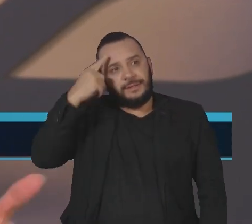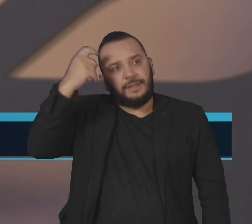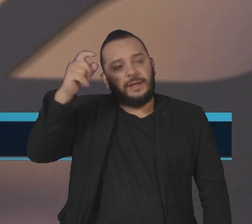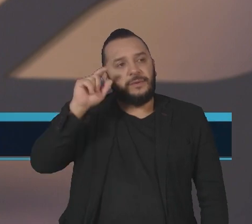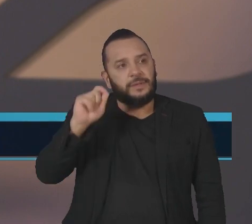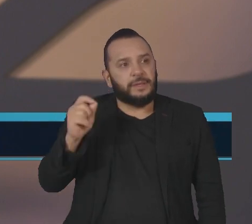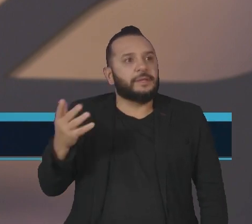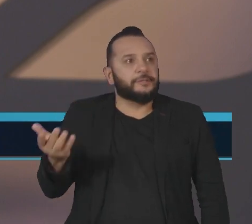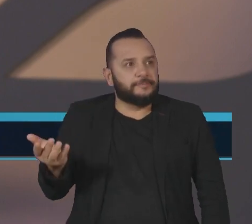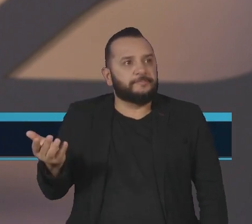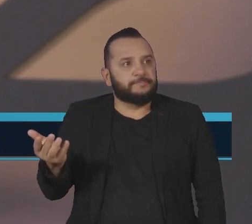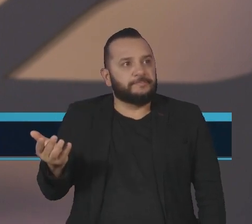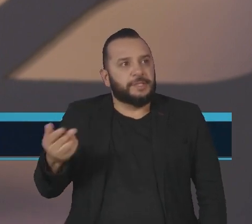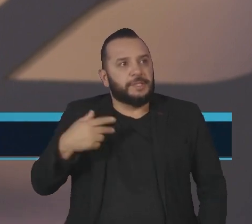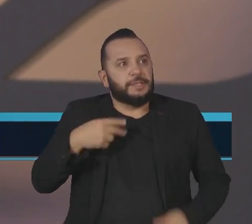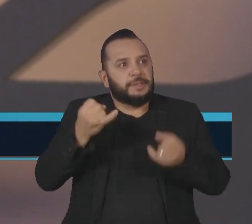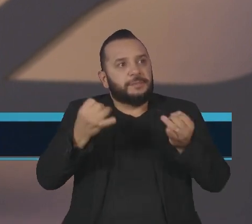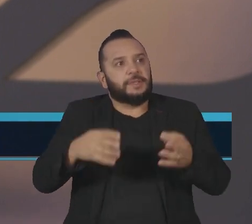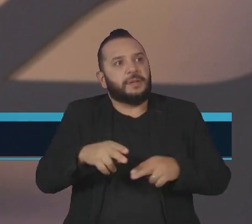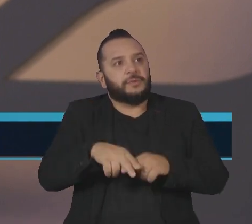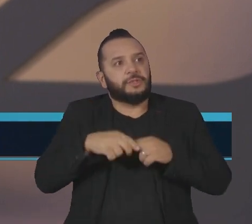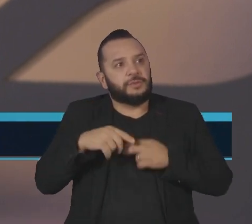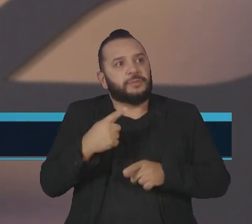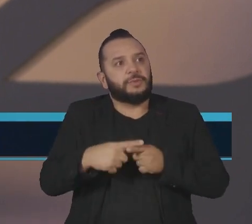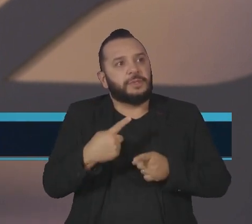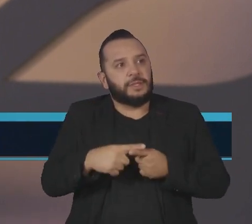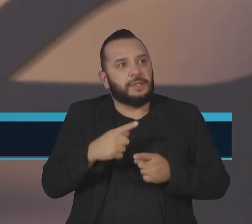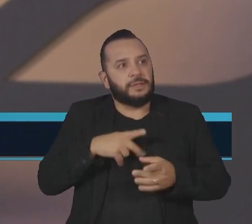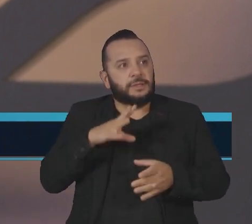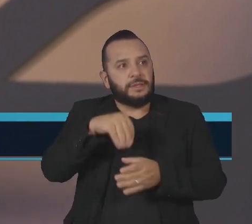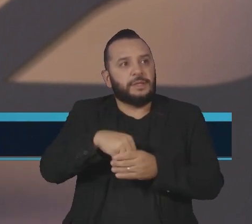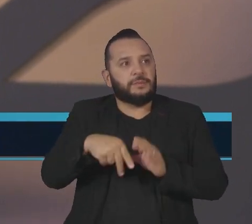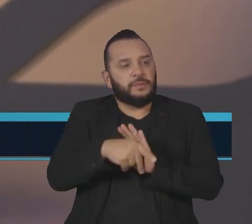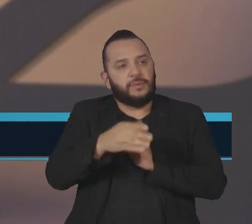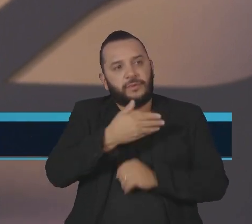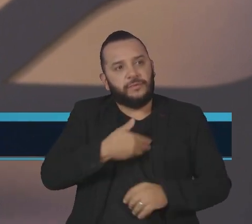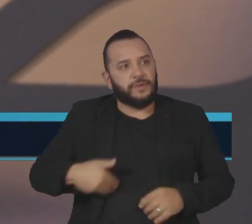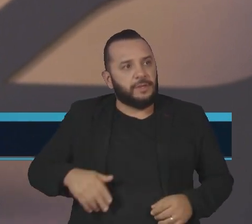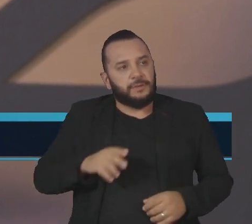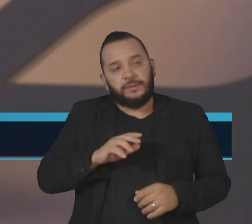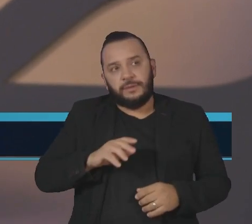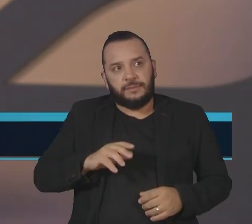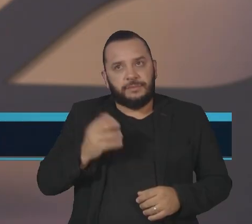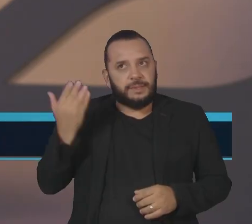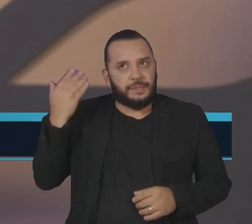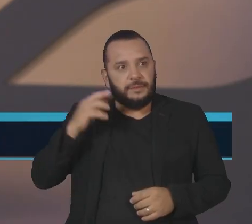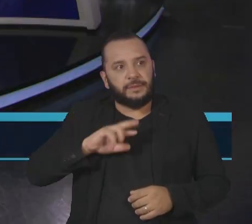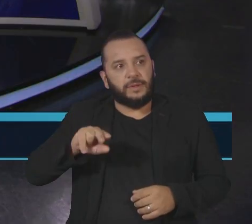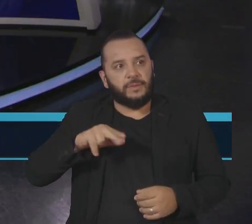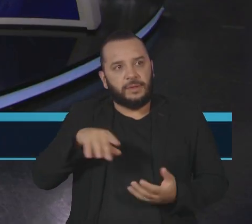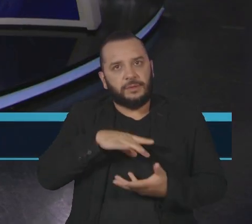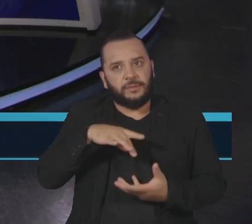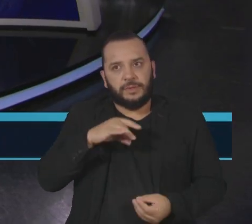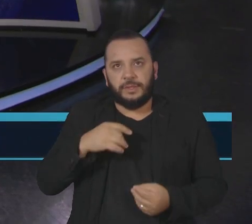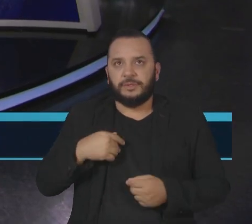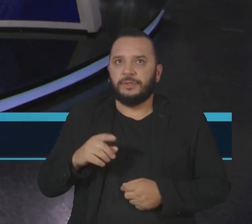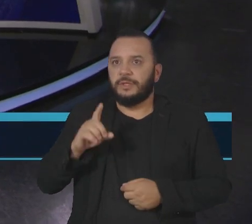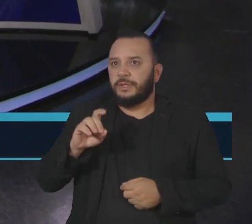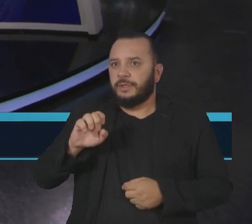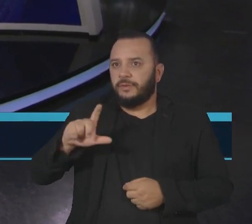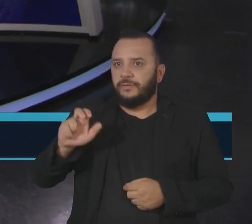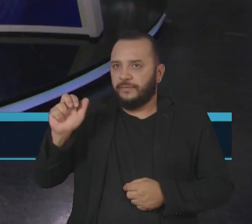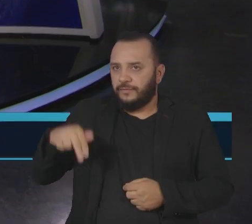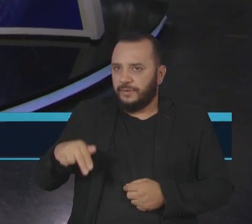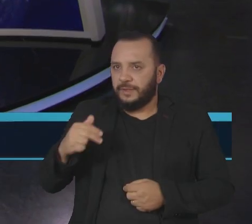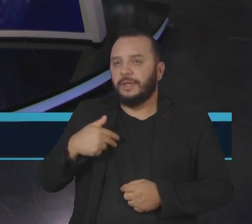para poder, enfim, justificar estar fazendo isso dentro de um governo, por exemplo, não democrático, né, fazendo o que ele fez. Delfim Neto colheu a crise econômica